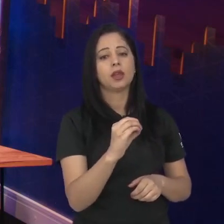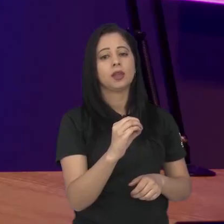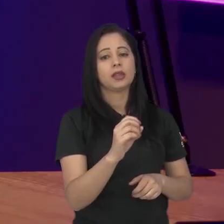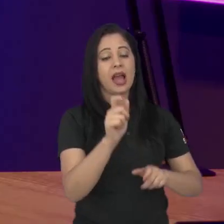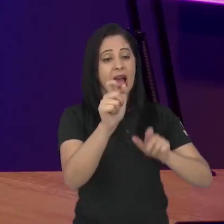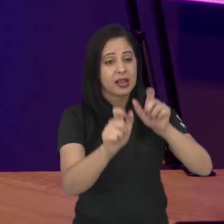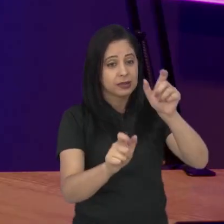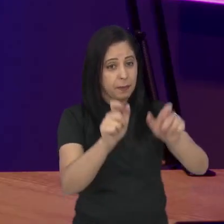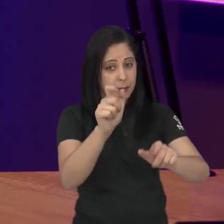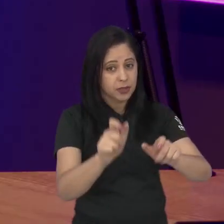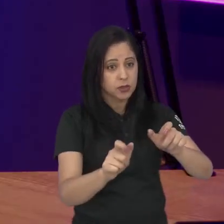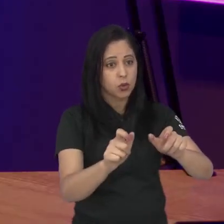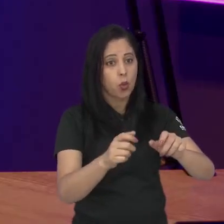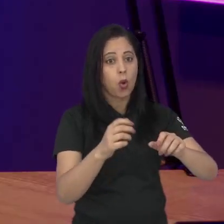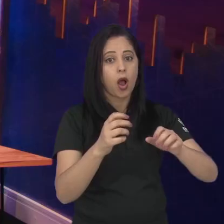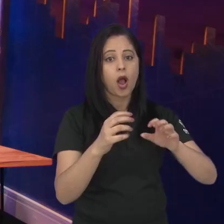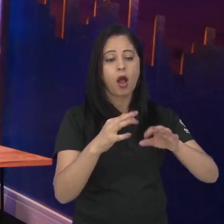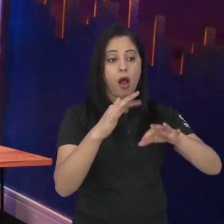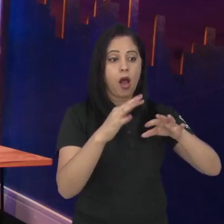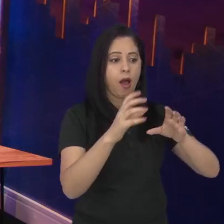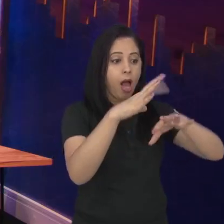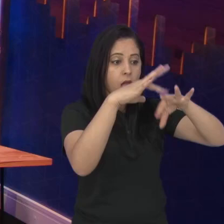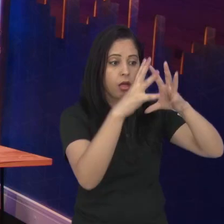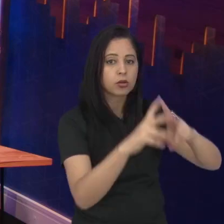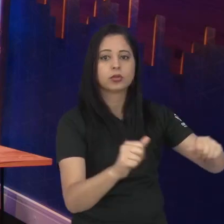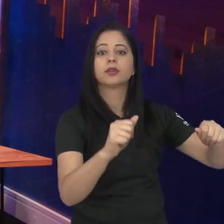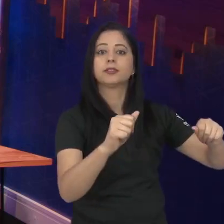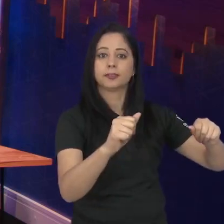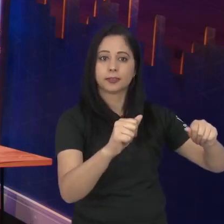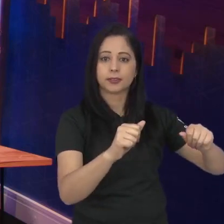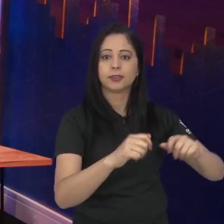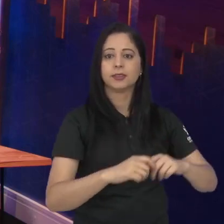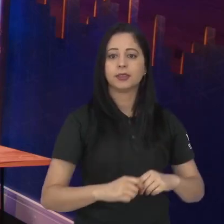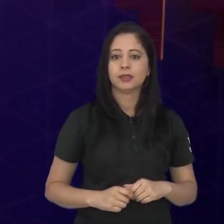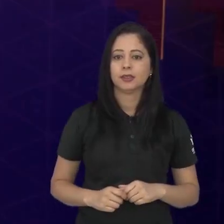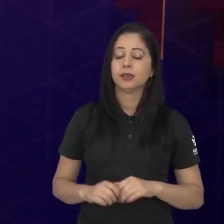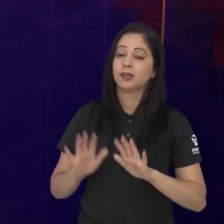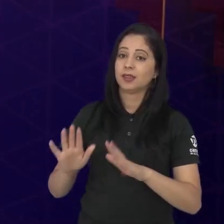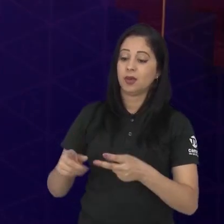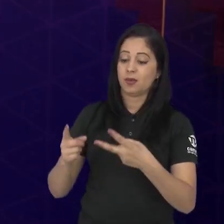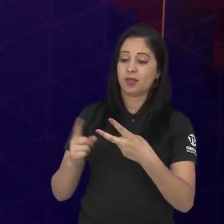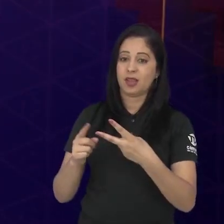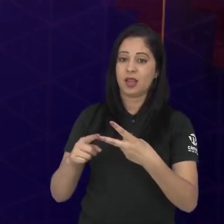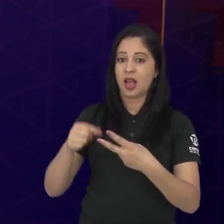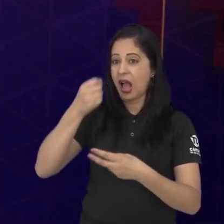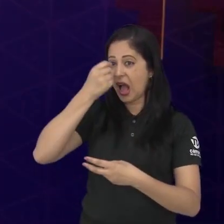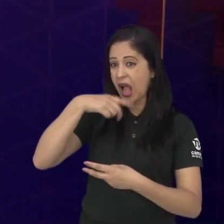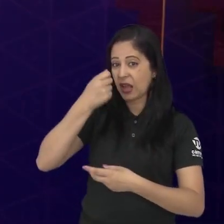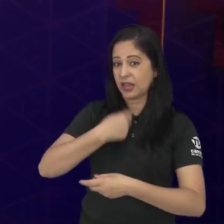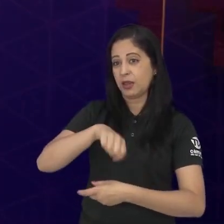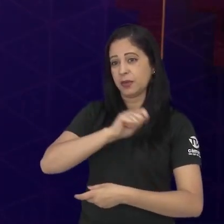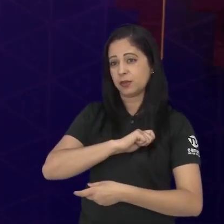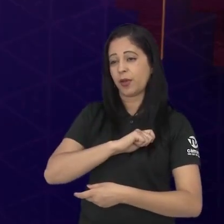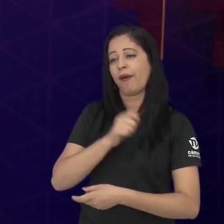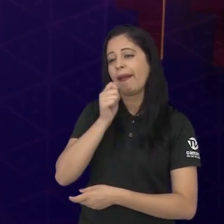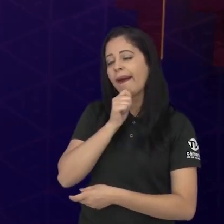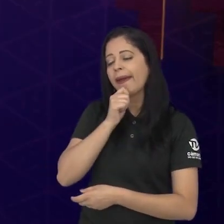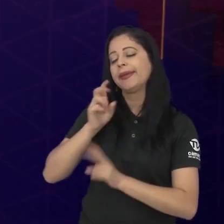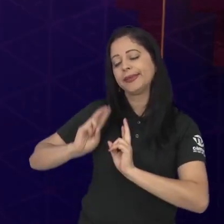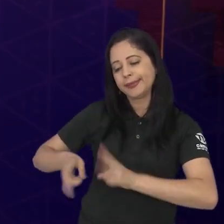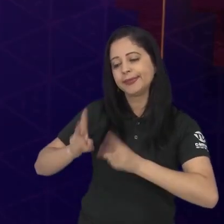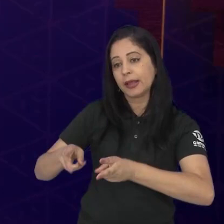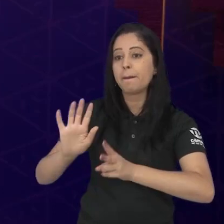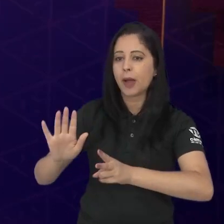as pessoas conseguiram erradicar a varíola. A gripe espanhola H1N1 ainda não está erradicada, mas